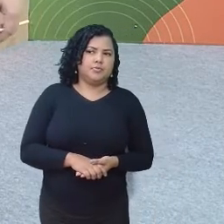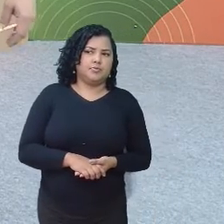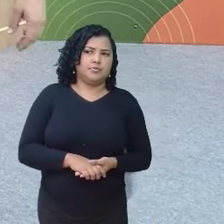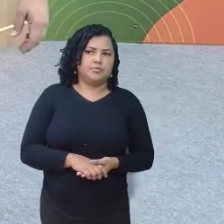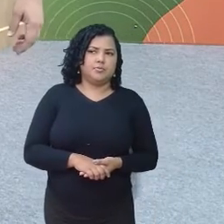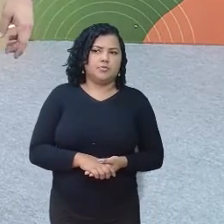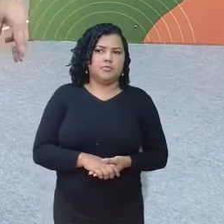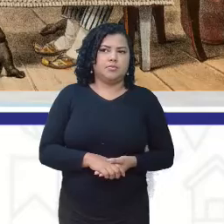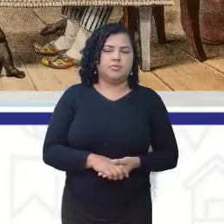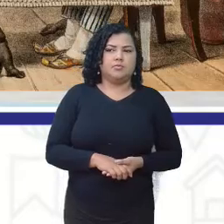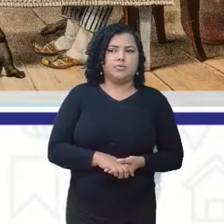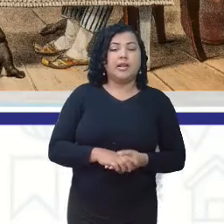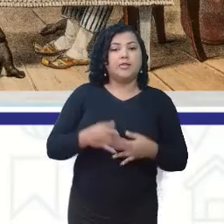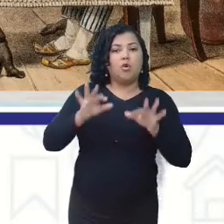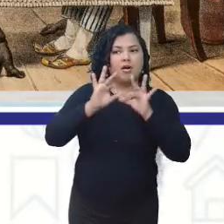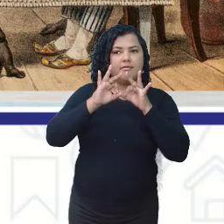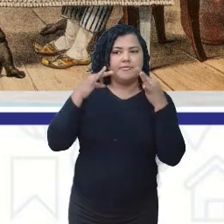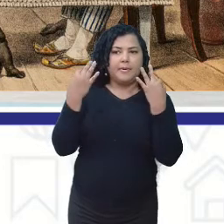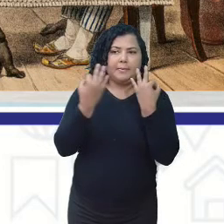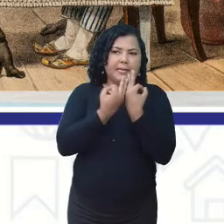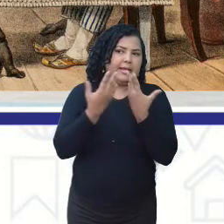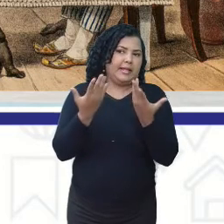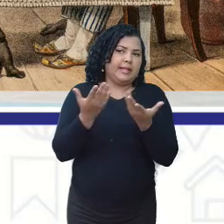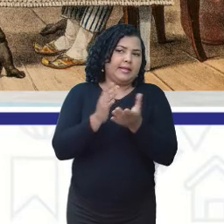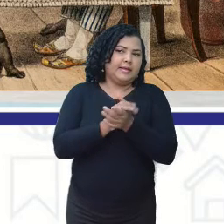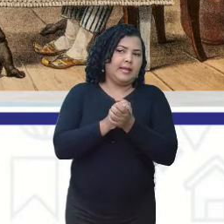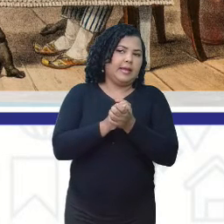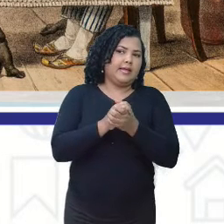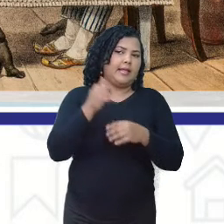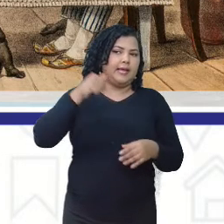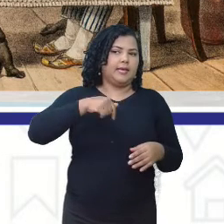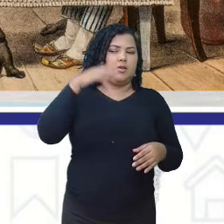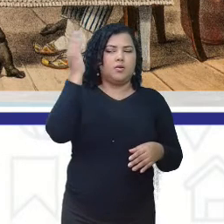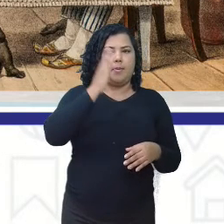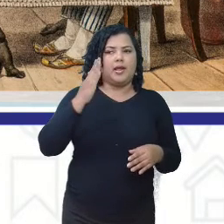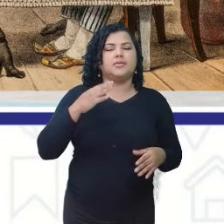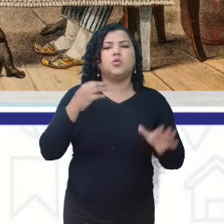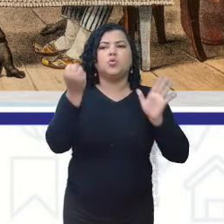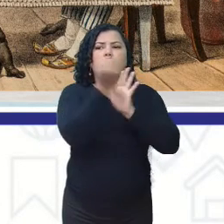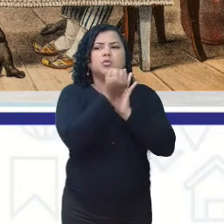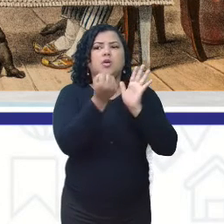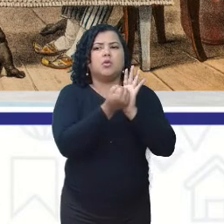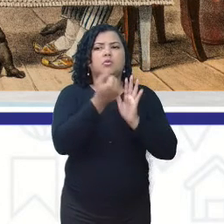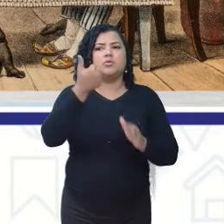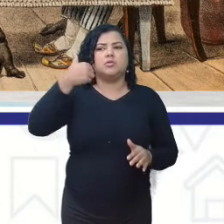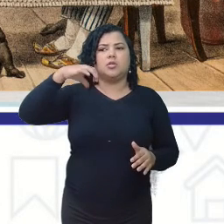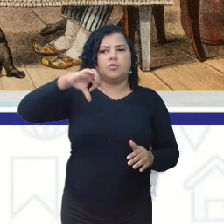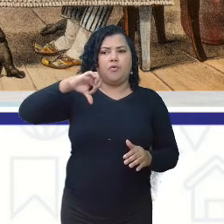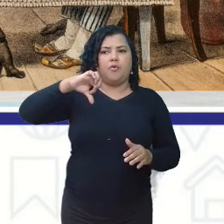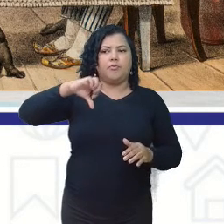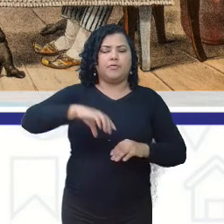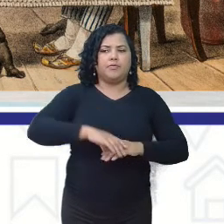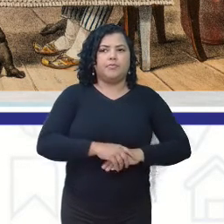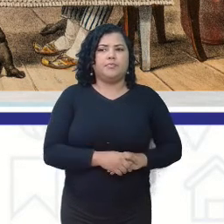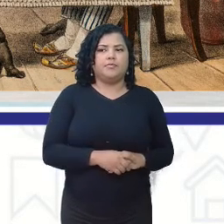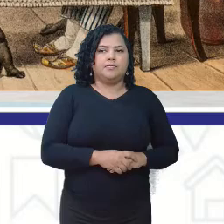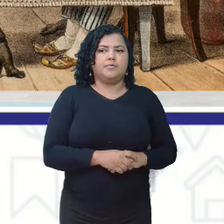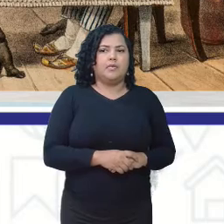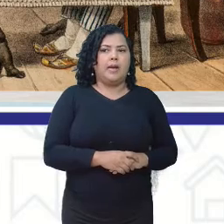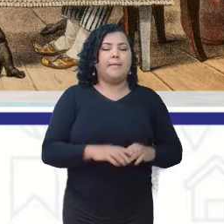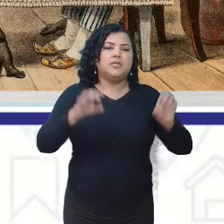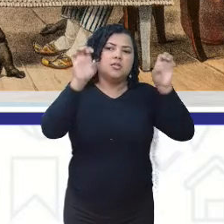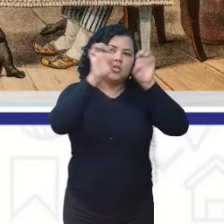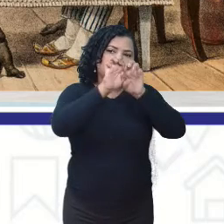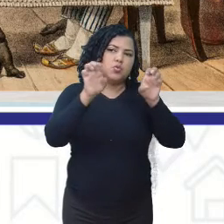imagem de uma família típica, né, brasileira do século XIX. Mas essa